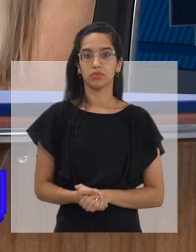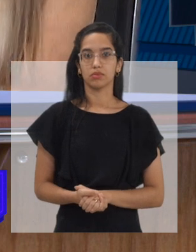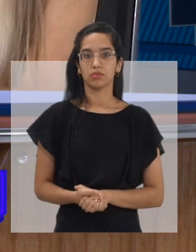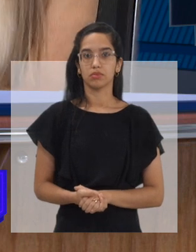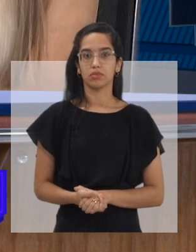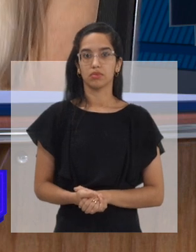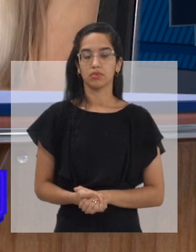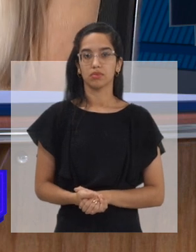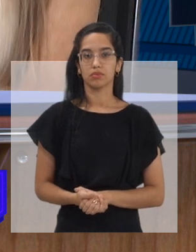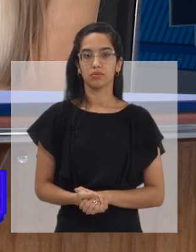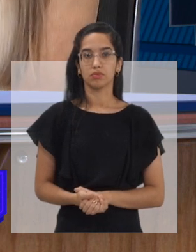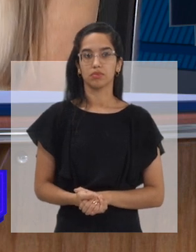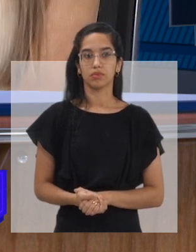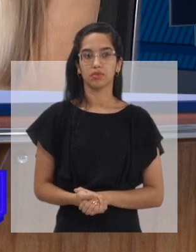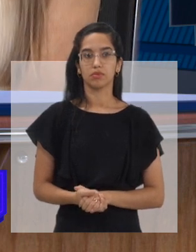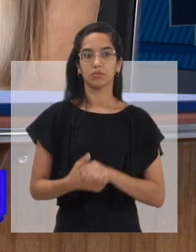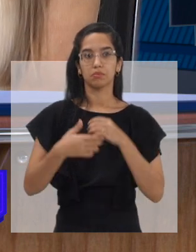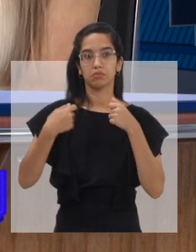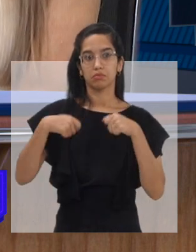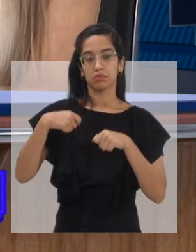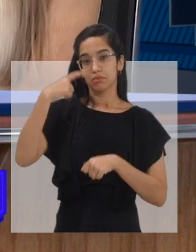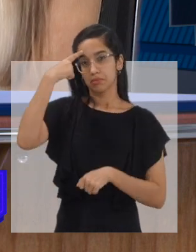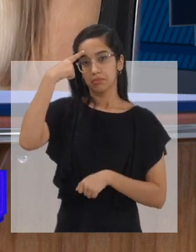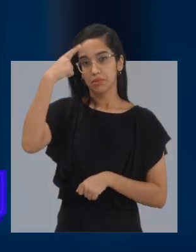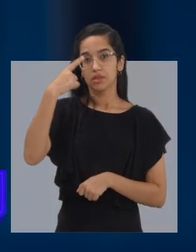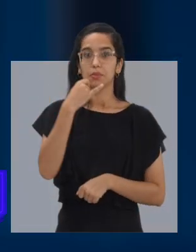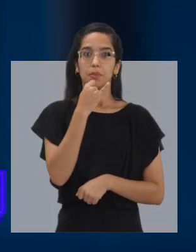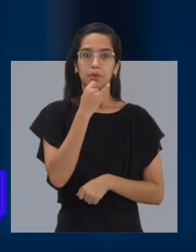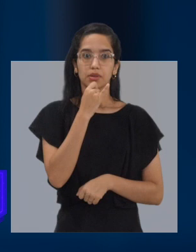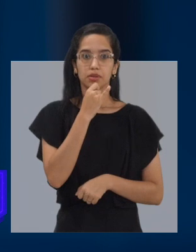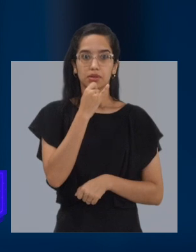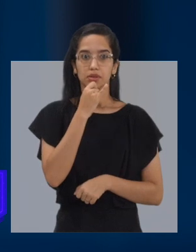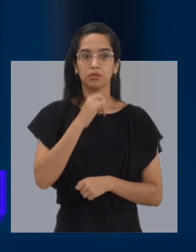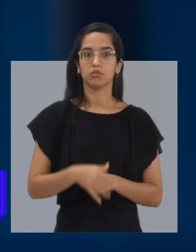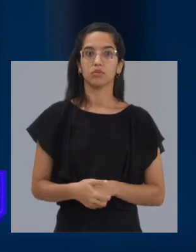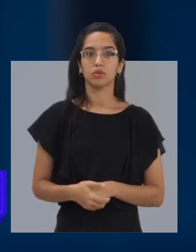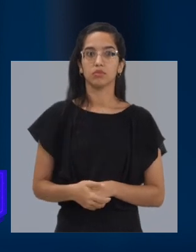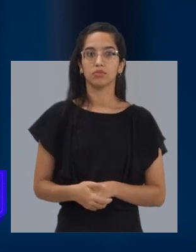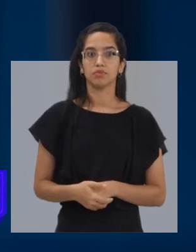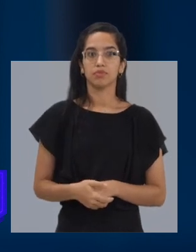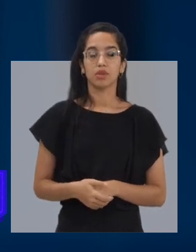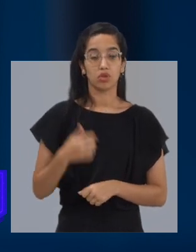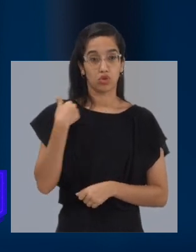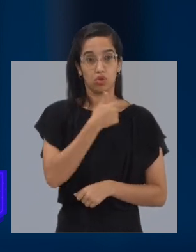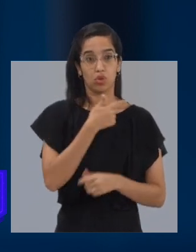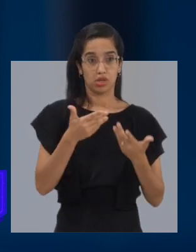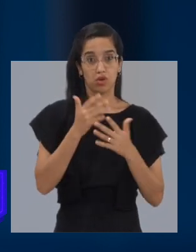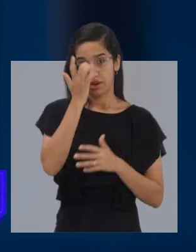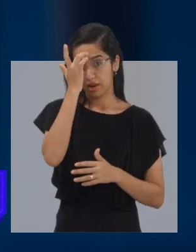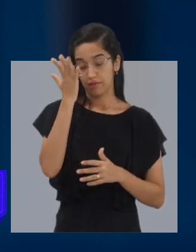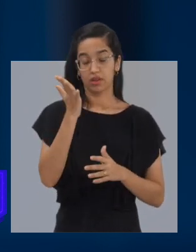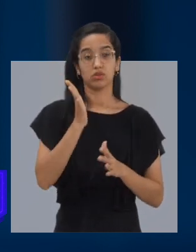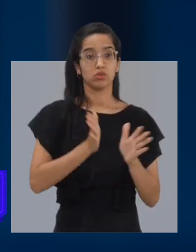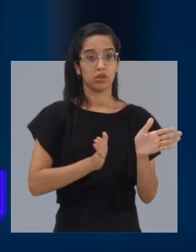Arquitetonicamente falando, nós estamos com todas as facilidades para o acesso das pessoas